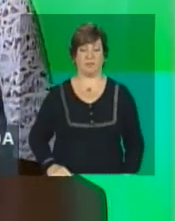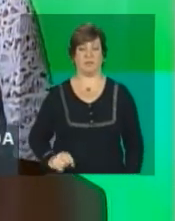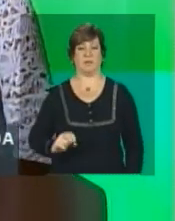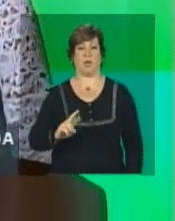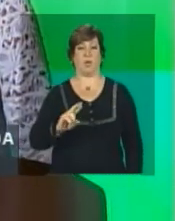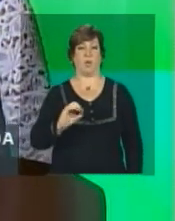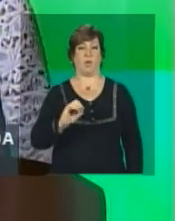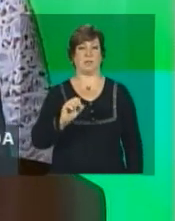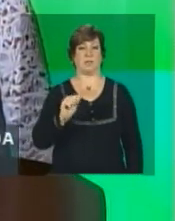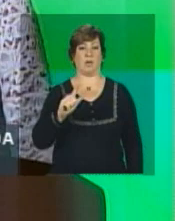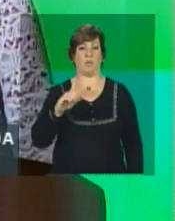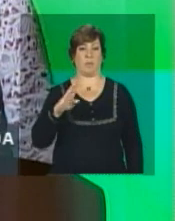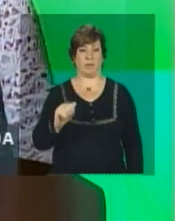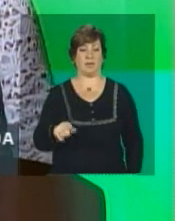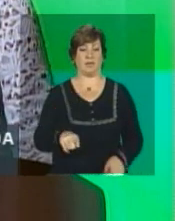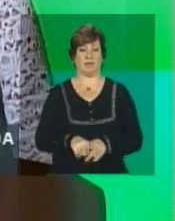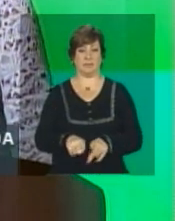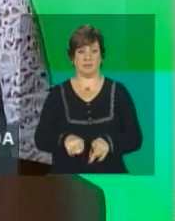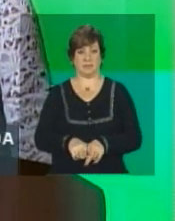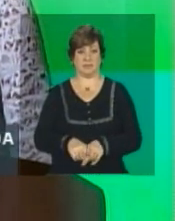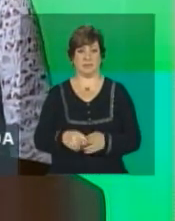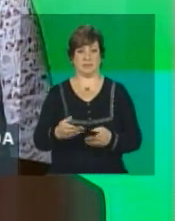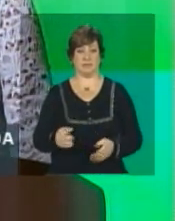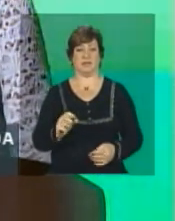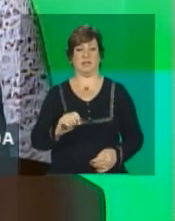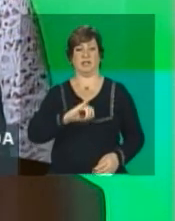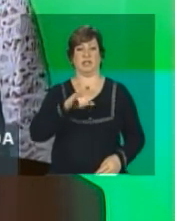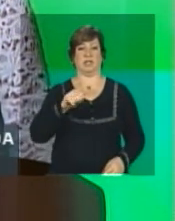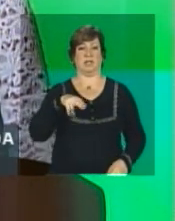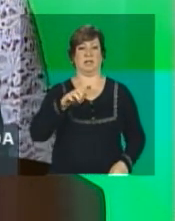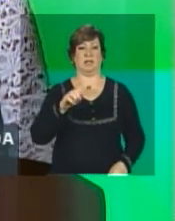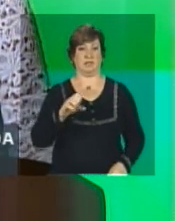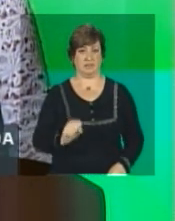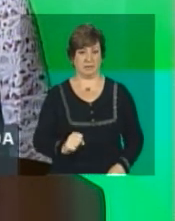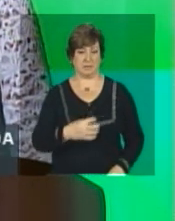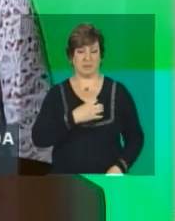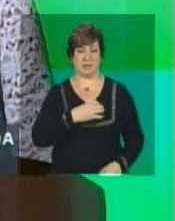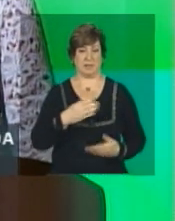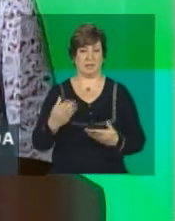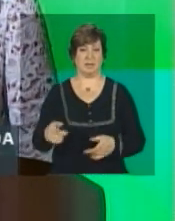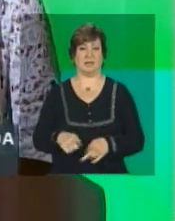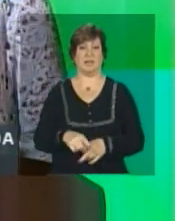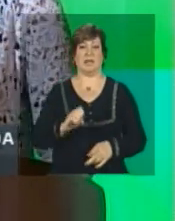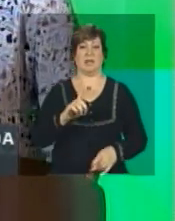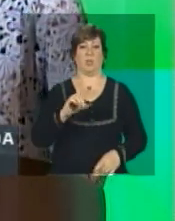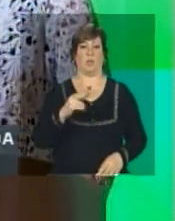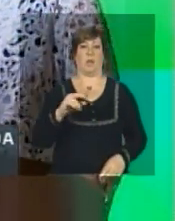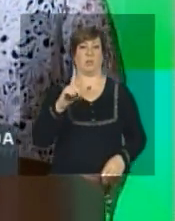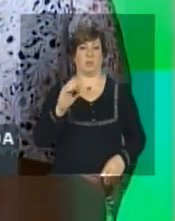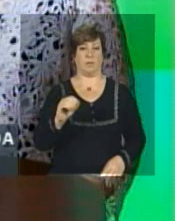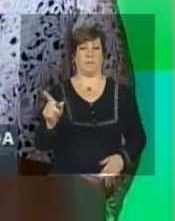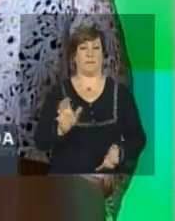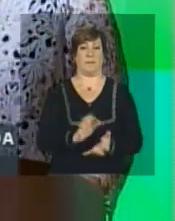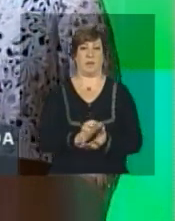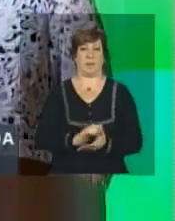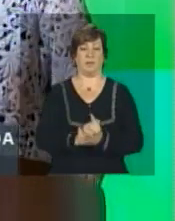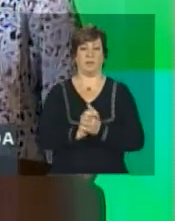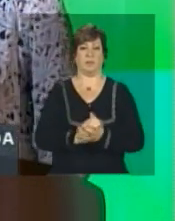Rosalba Chiarline, do Rio Grande do Norte, Jacques Wagner, da Bahia, Eduardo Campos, de